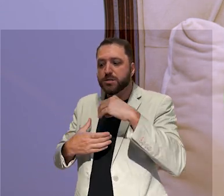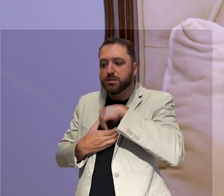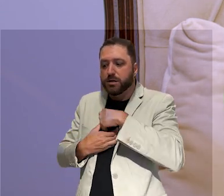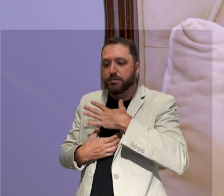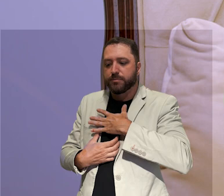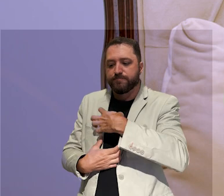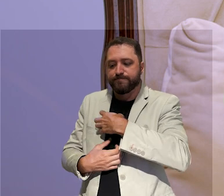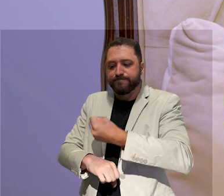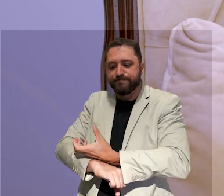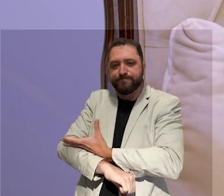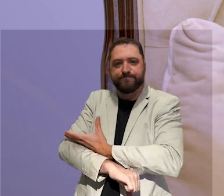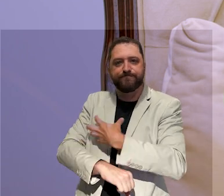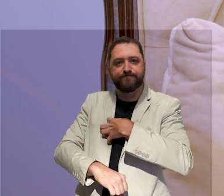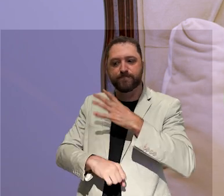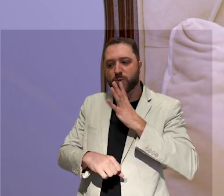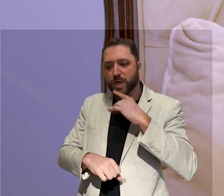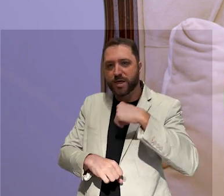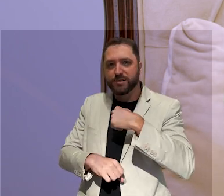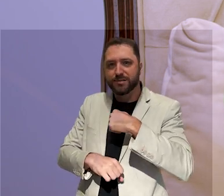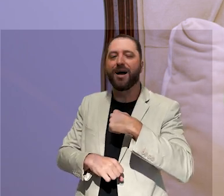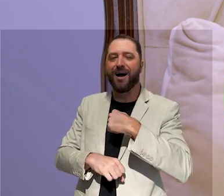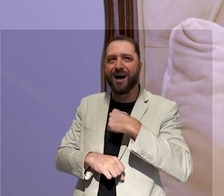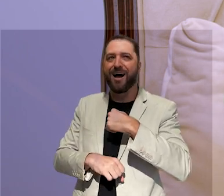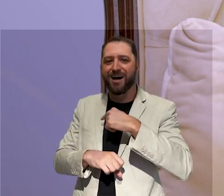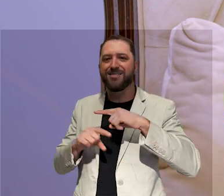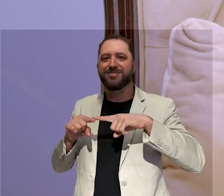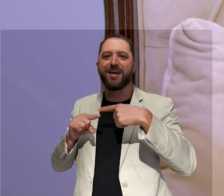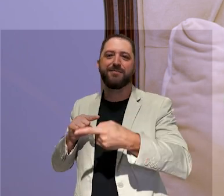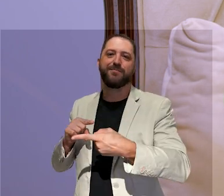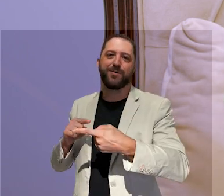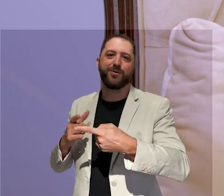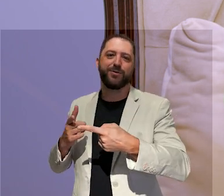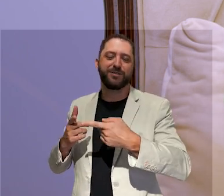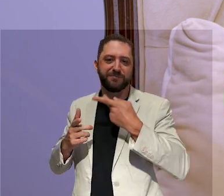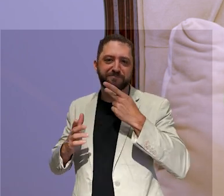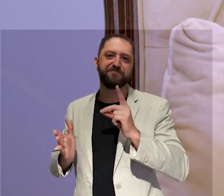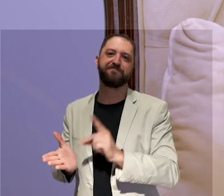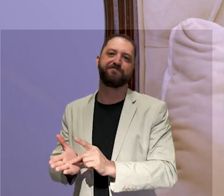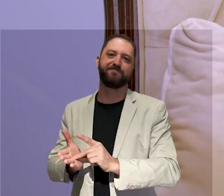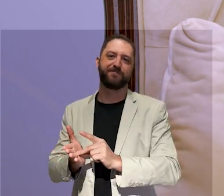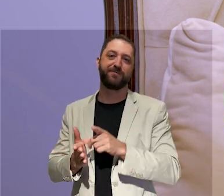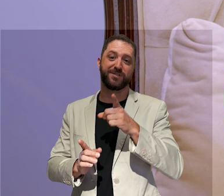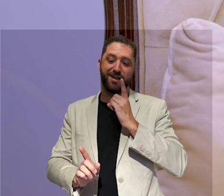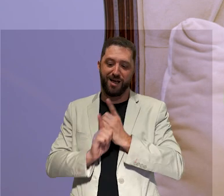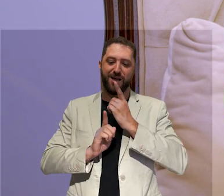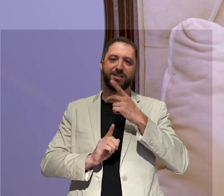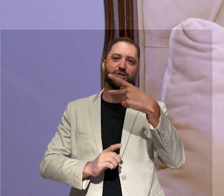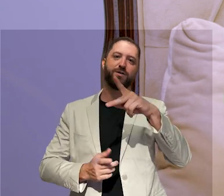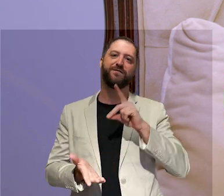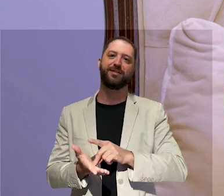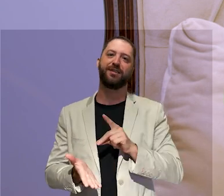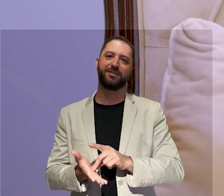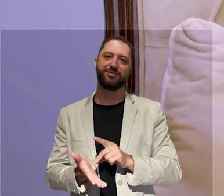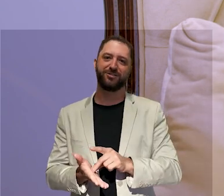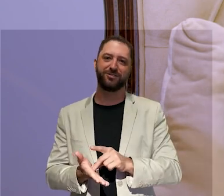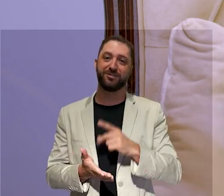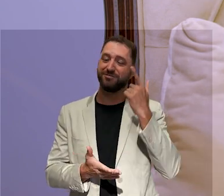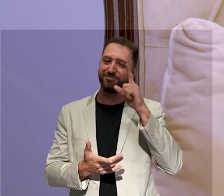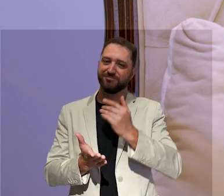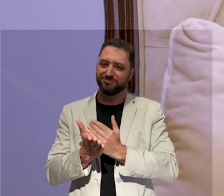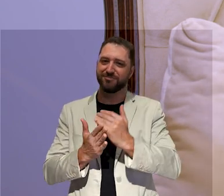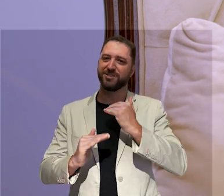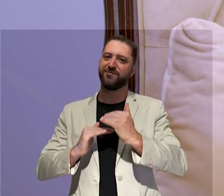as suas emoções, aos seus comportamentos. E aí você vê a sua verdade e começa